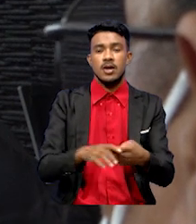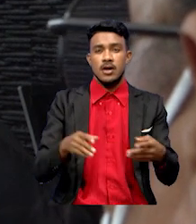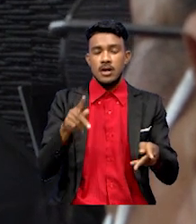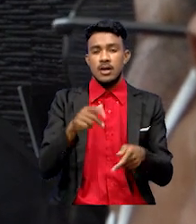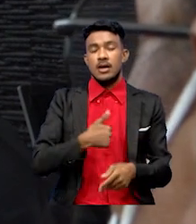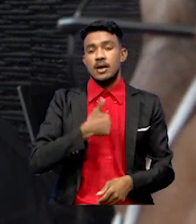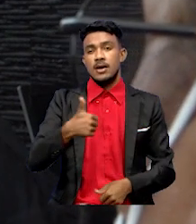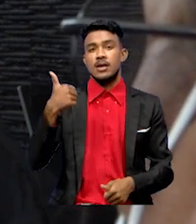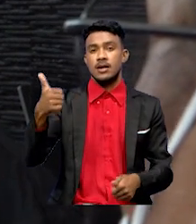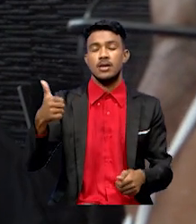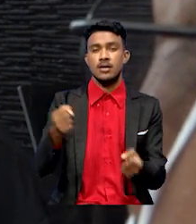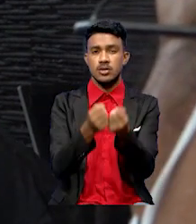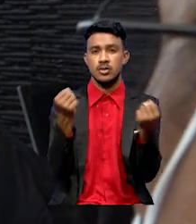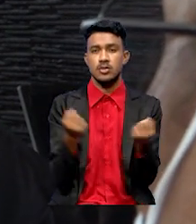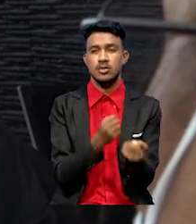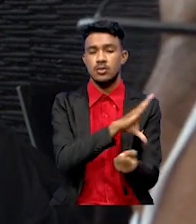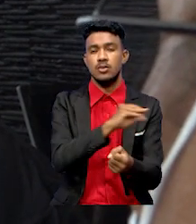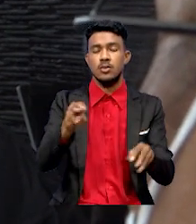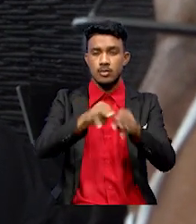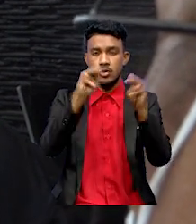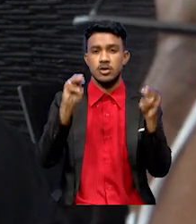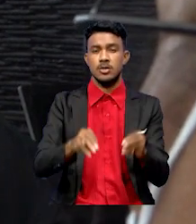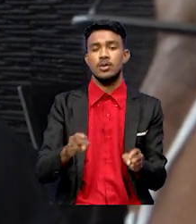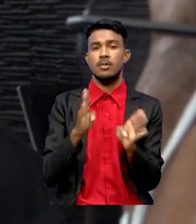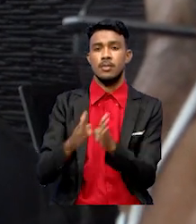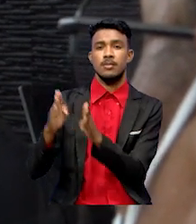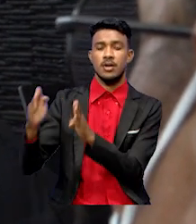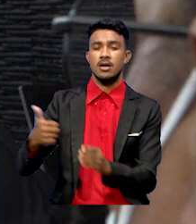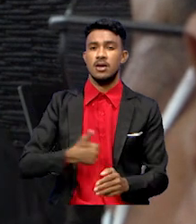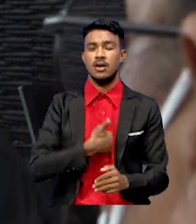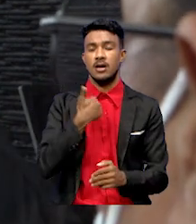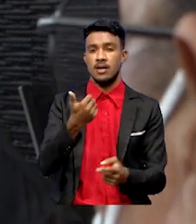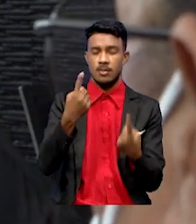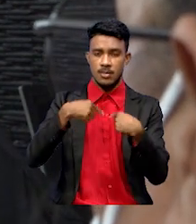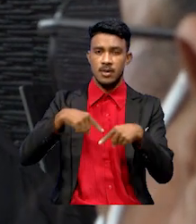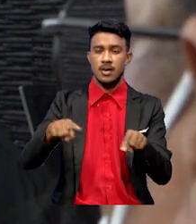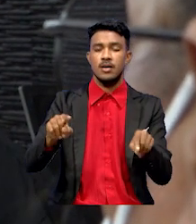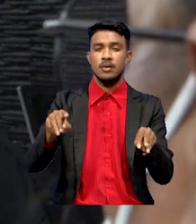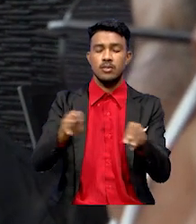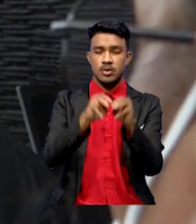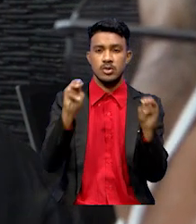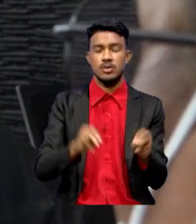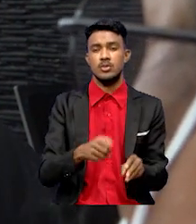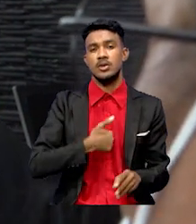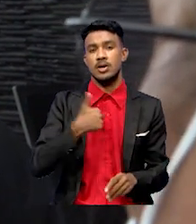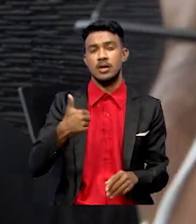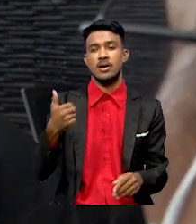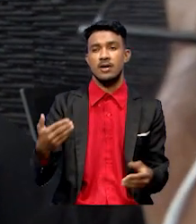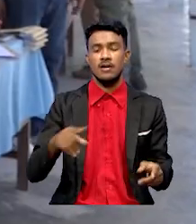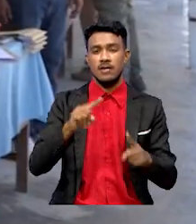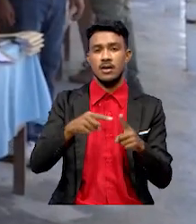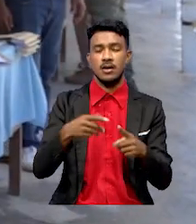jagnenia munisipu atu perparan lori fila faliba vota di jagnenia suku di jagnenia munisipu karik akontese segunda volta